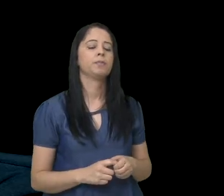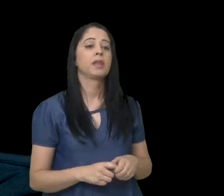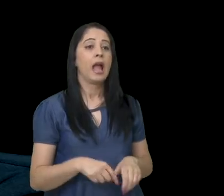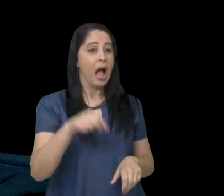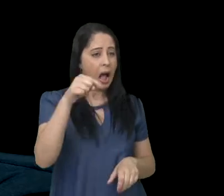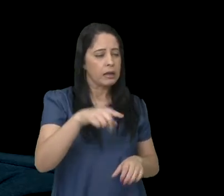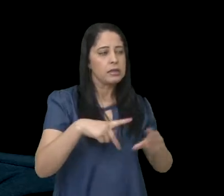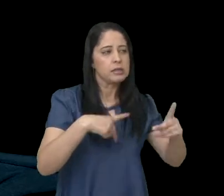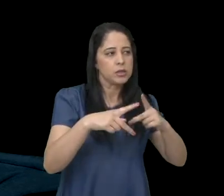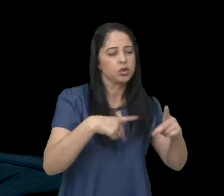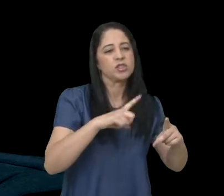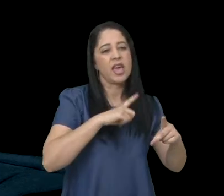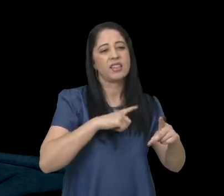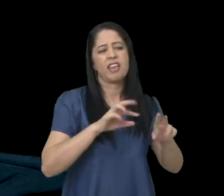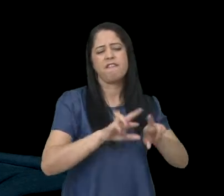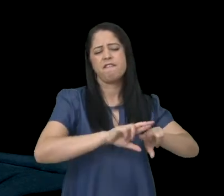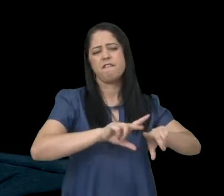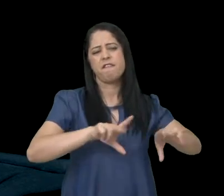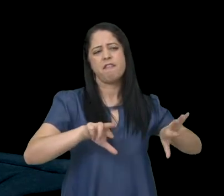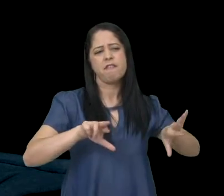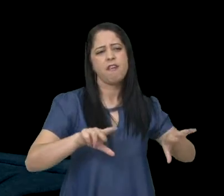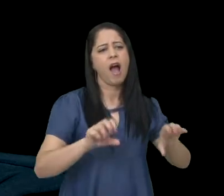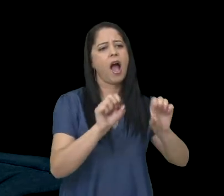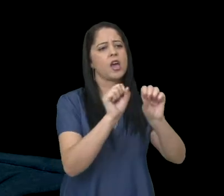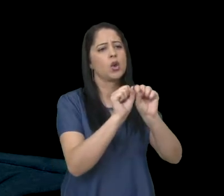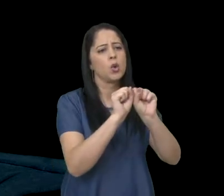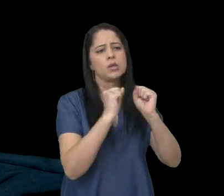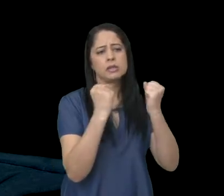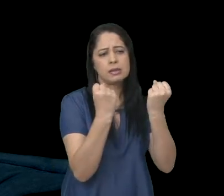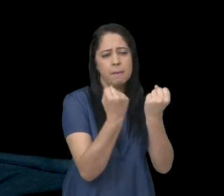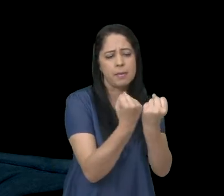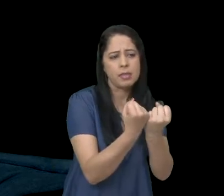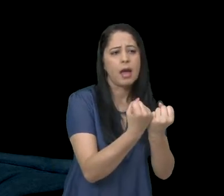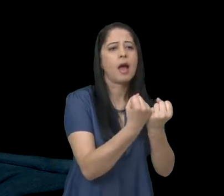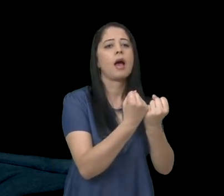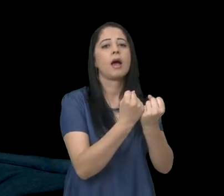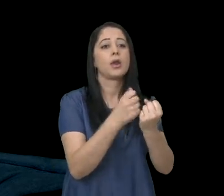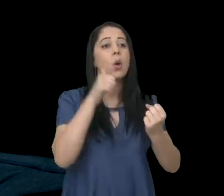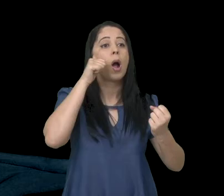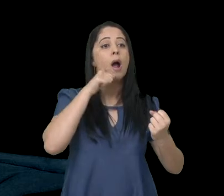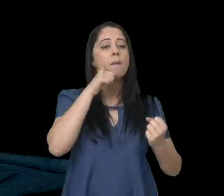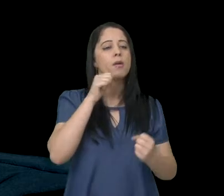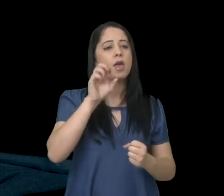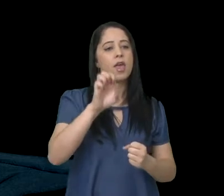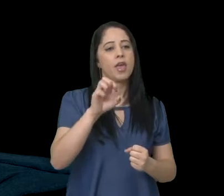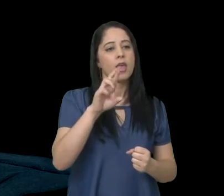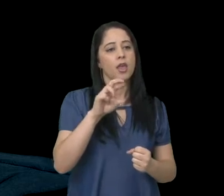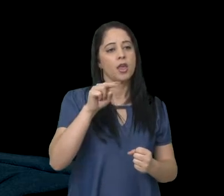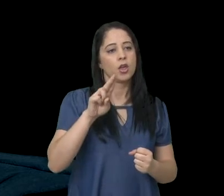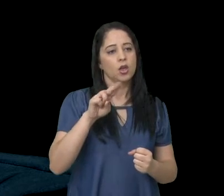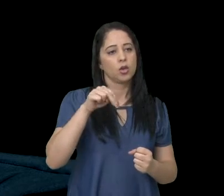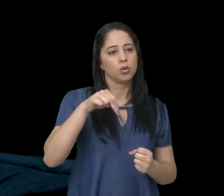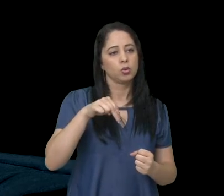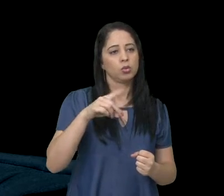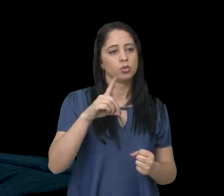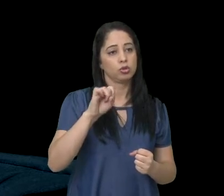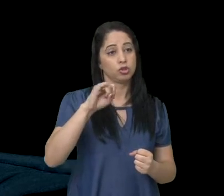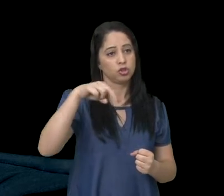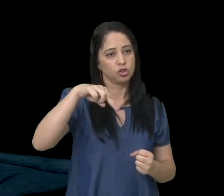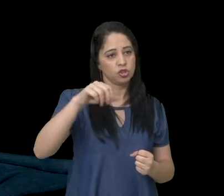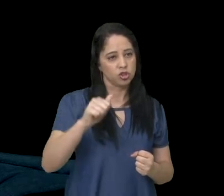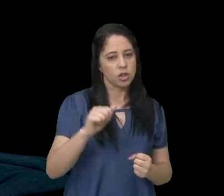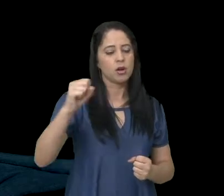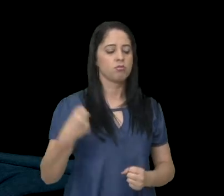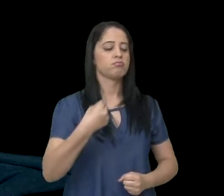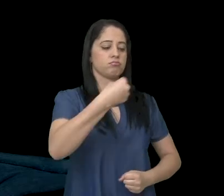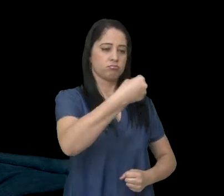Erondina, e é um movimento das mulheres suprapartidário, né? A gente sempre, quando discute o espaço das